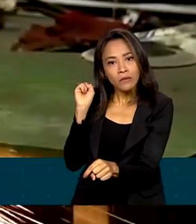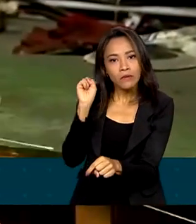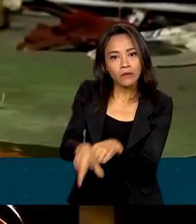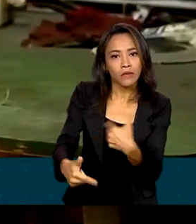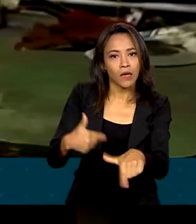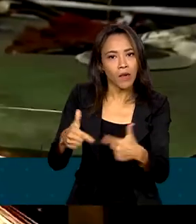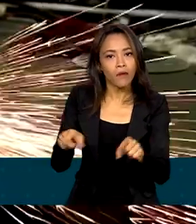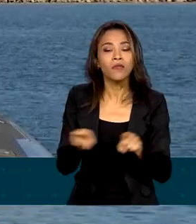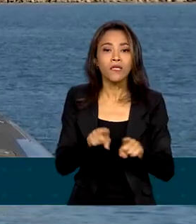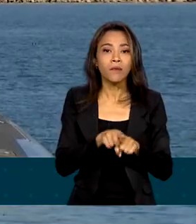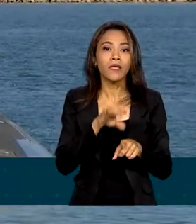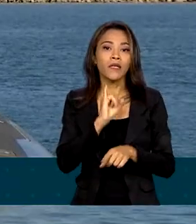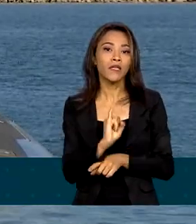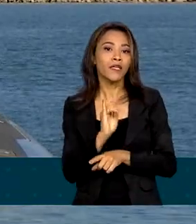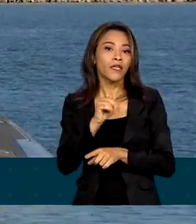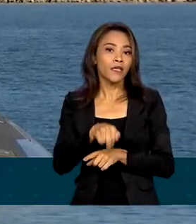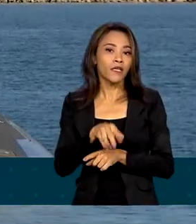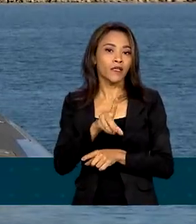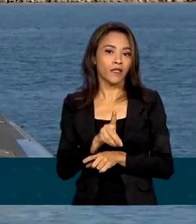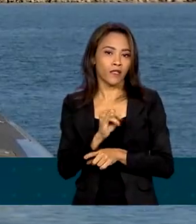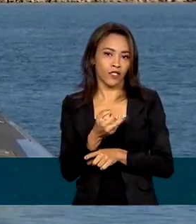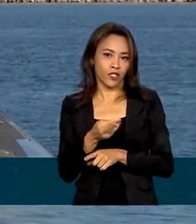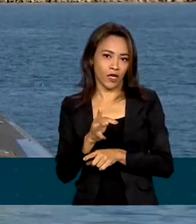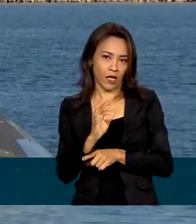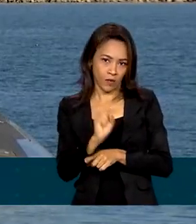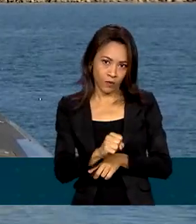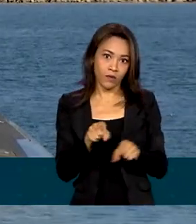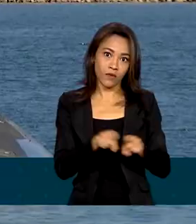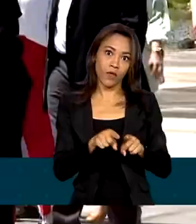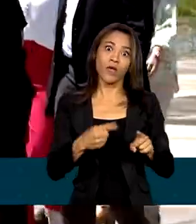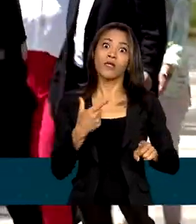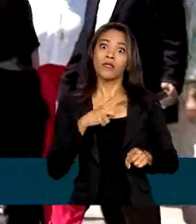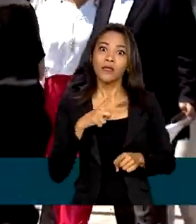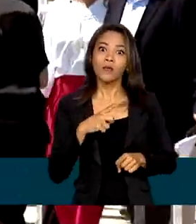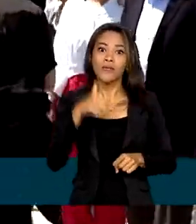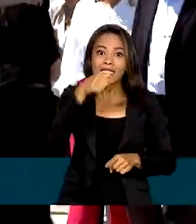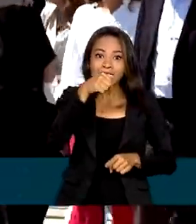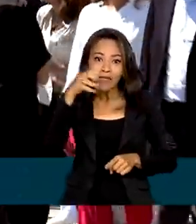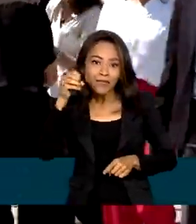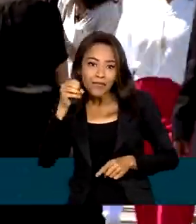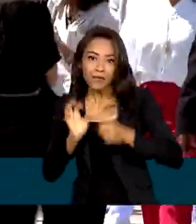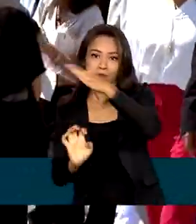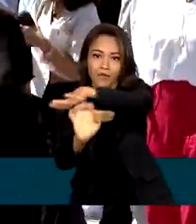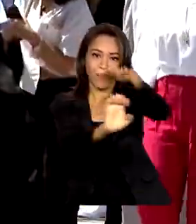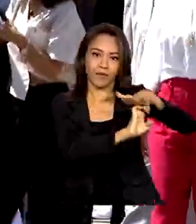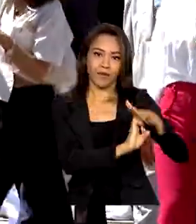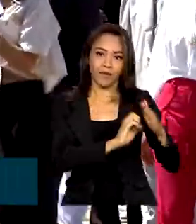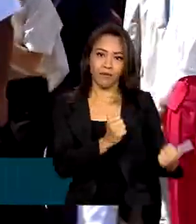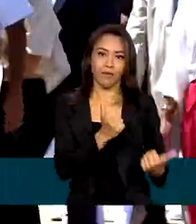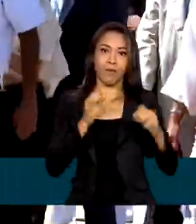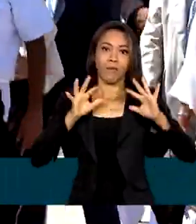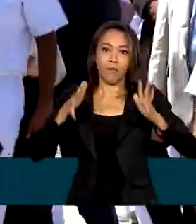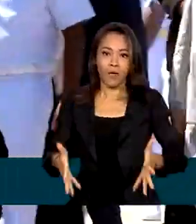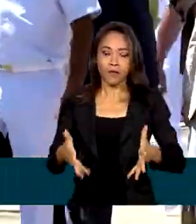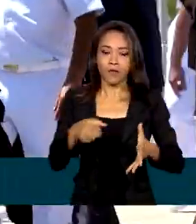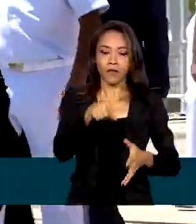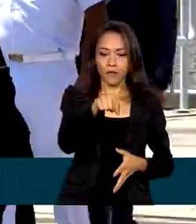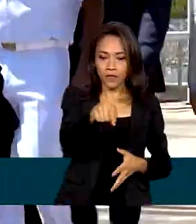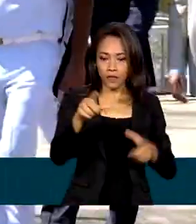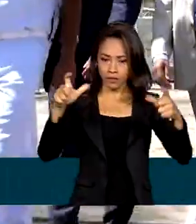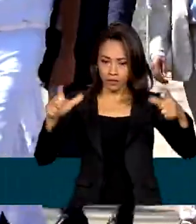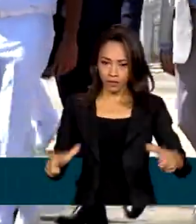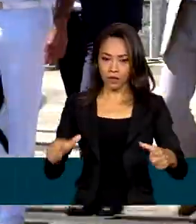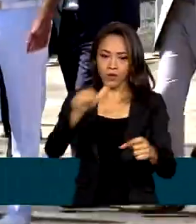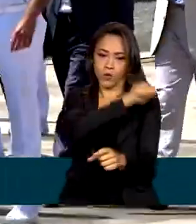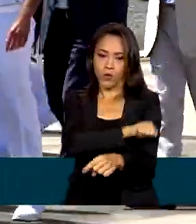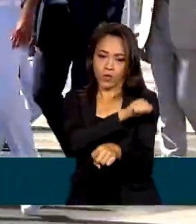e indiretos, envolvendo cerca de 700 empresas. Em visita ao Complexo Naval de Itaguaí, na região metropolitana